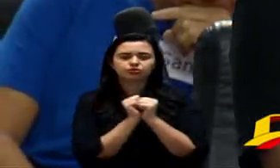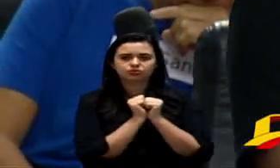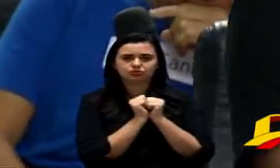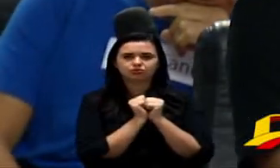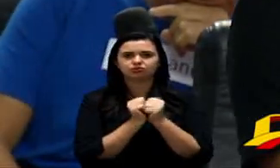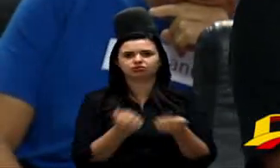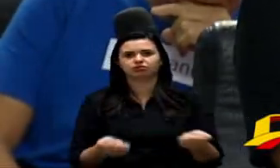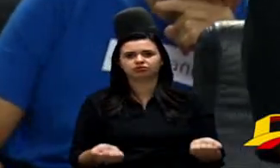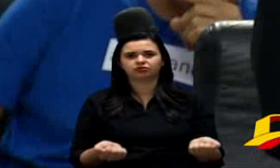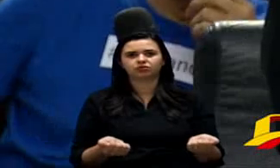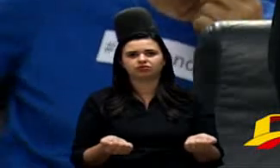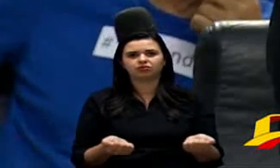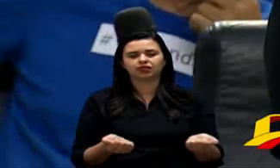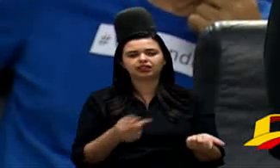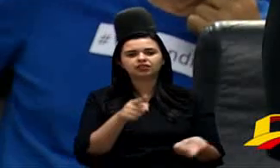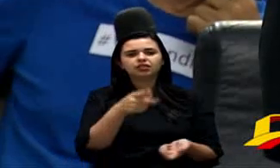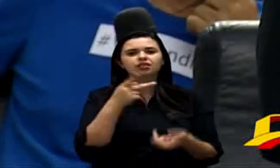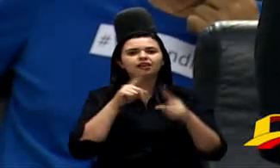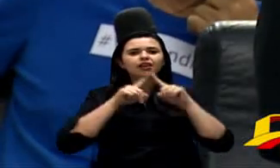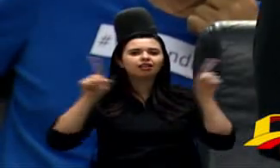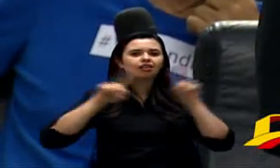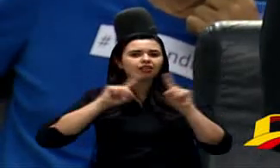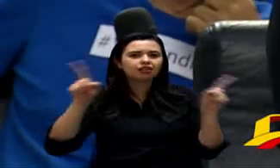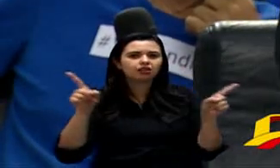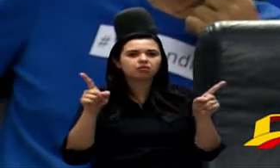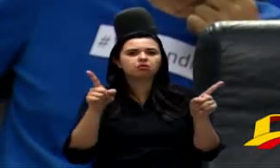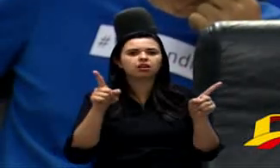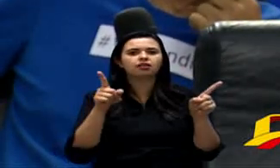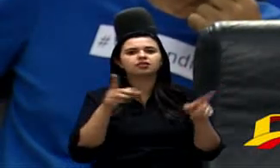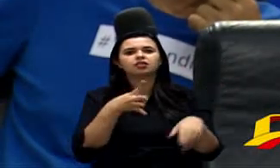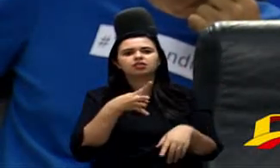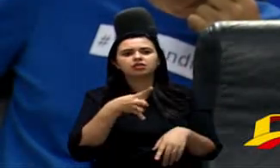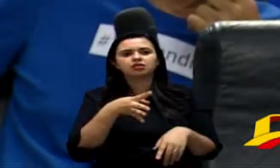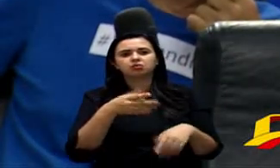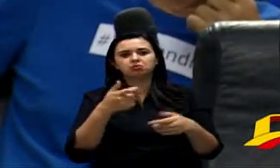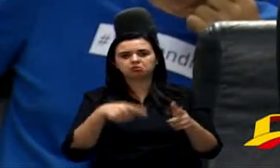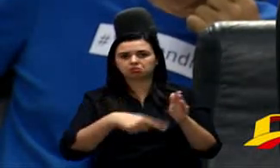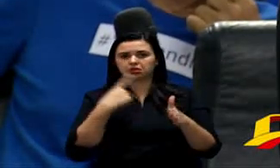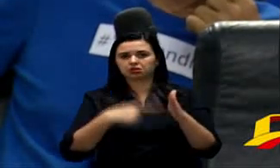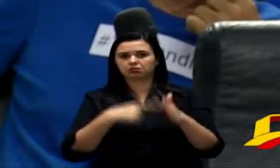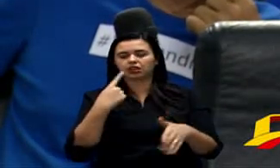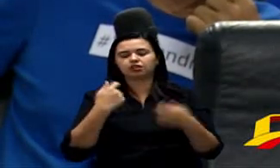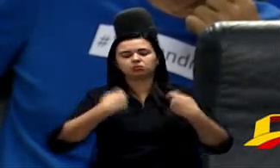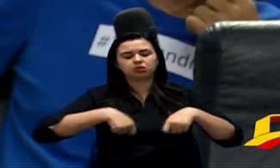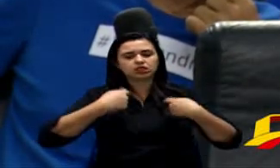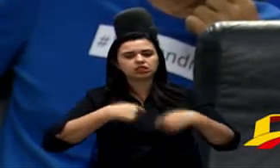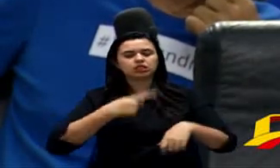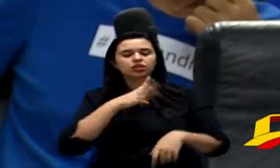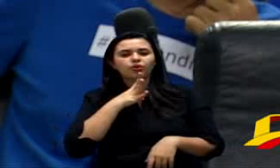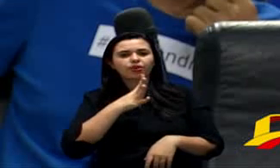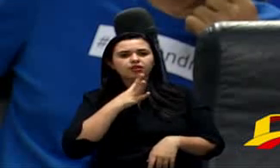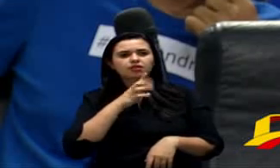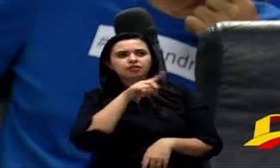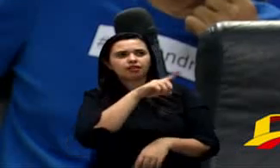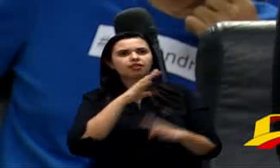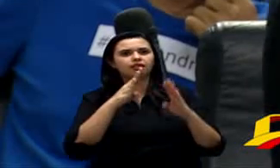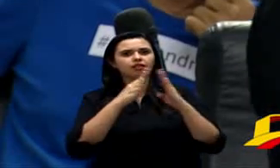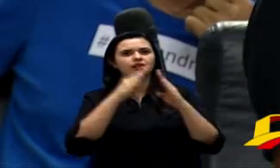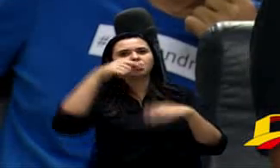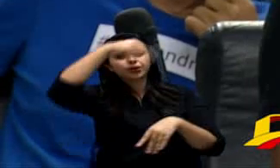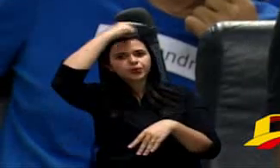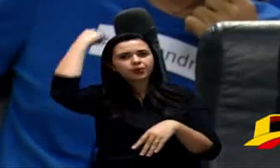trabalho do santuário é um egoísmo. Não são todos os animais que têm essa oportunidade. O Sandro está tendo